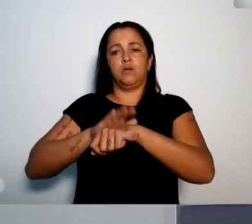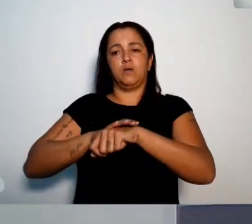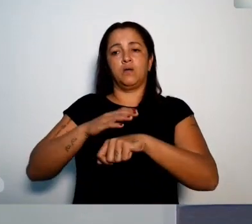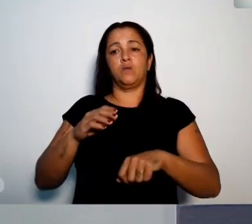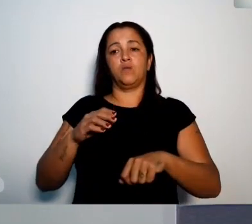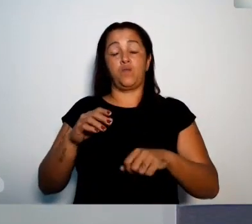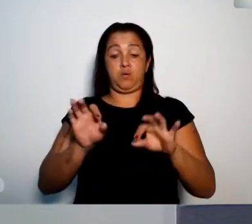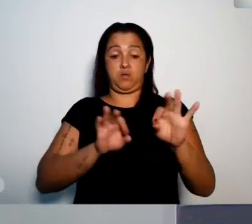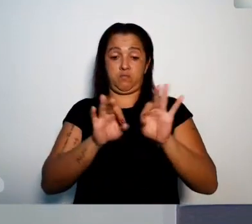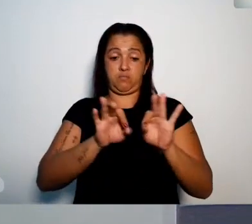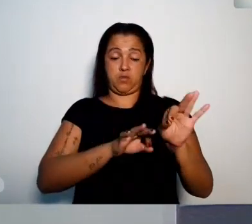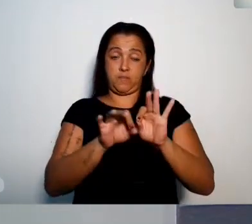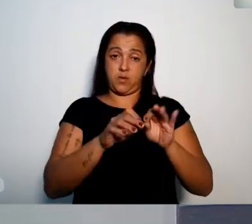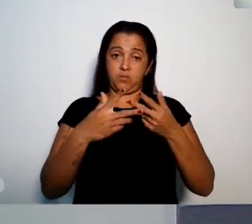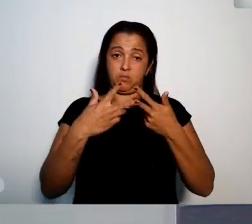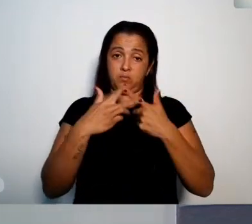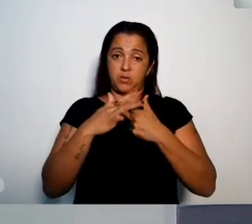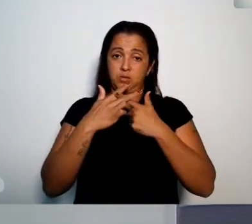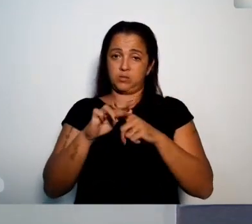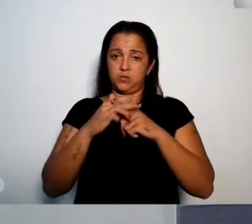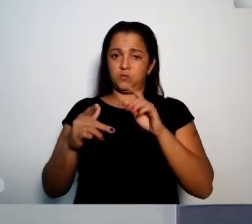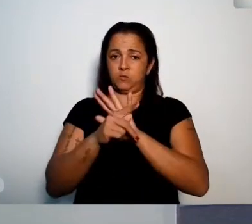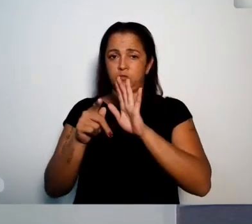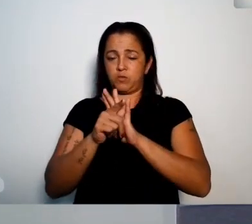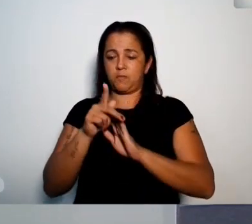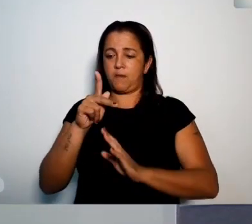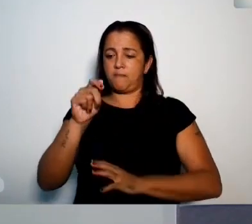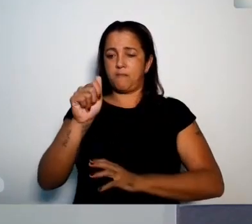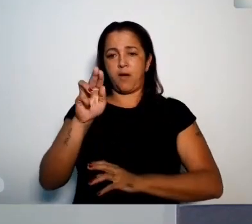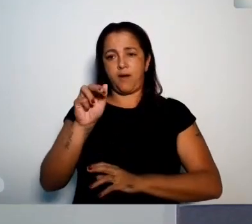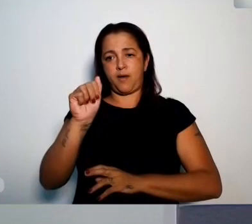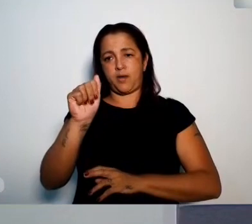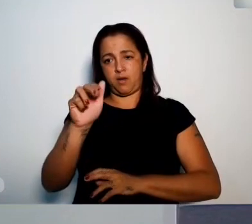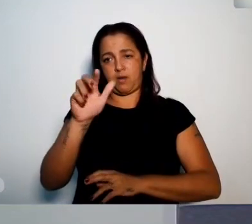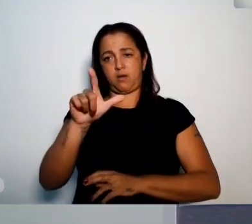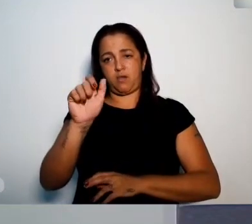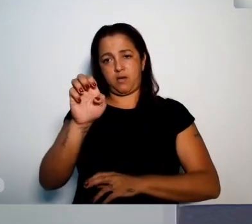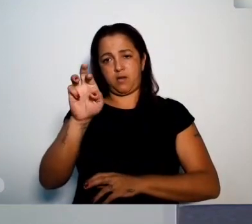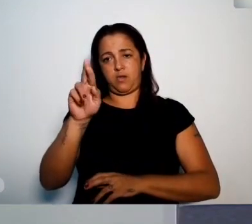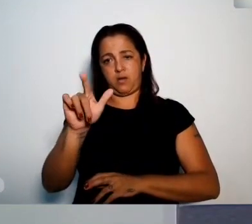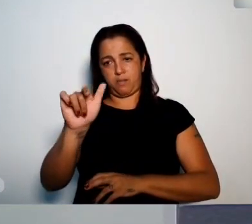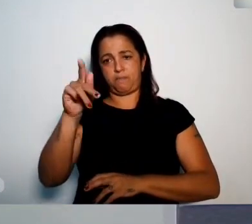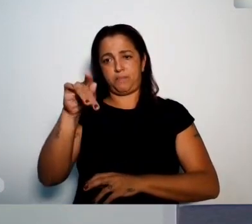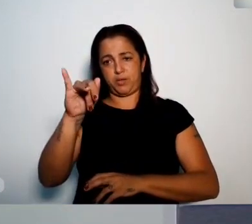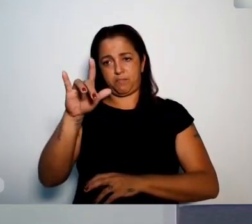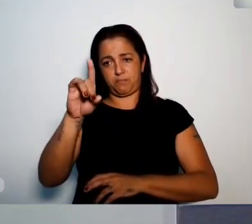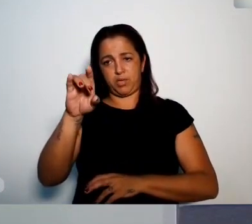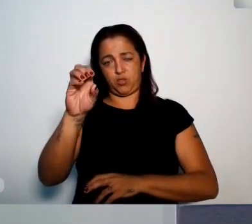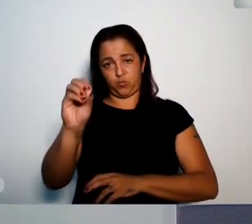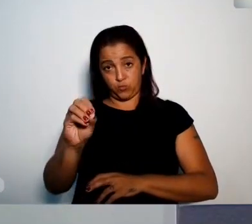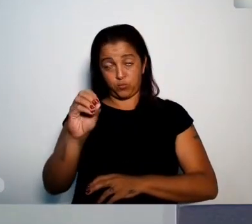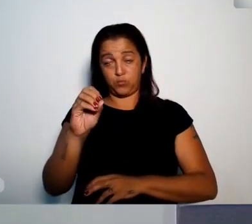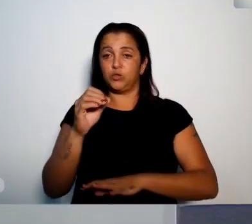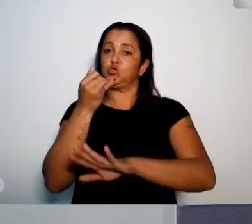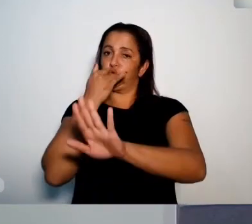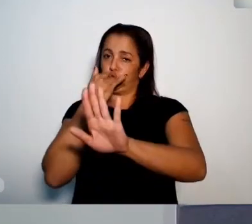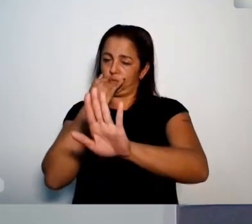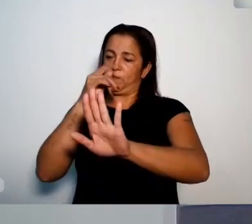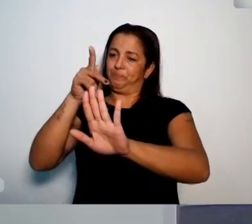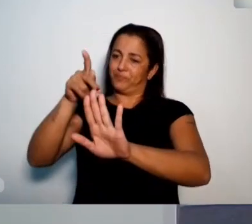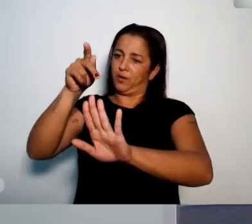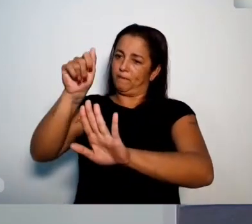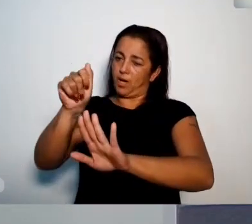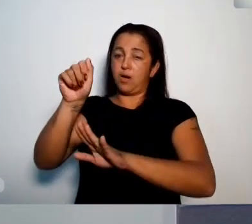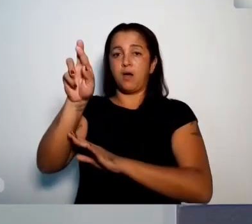dos paralelepípedos lá da rua Doutor Costa Leite. Para isso, é necessária a aprovação do